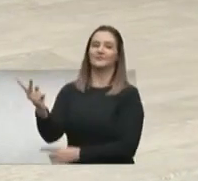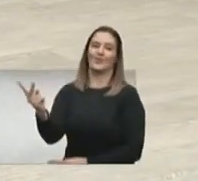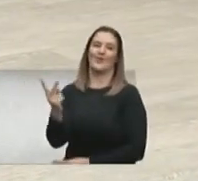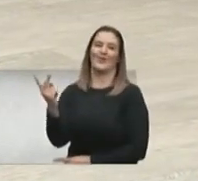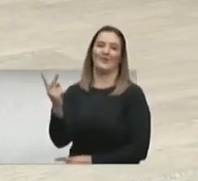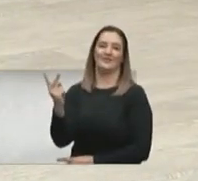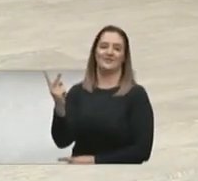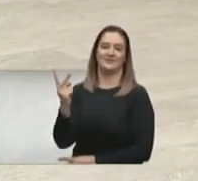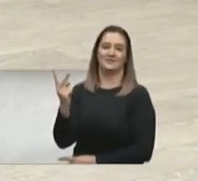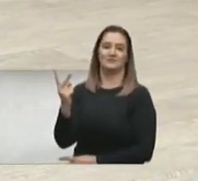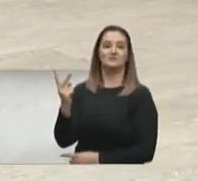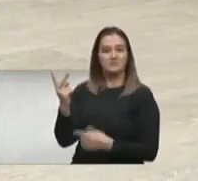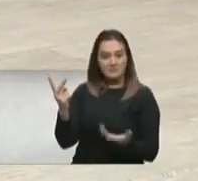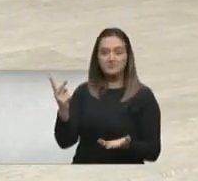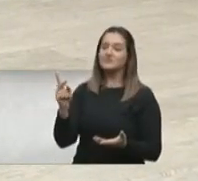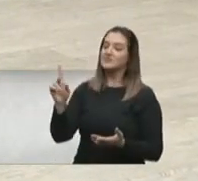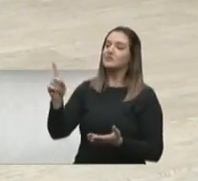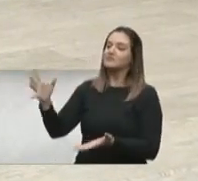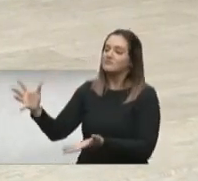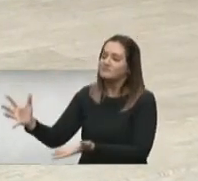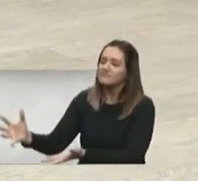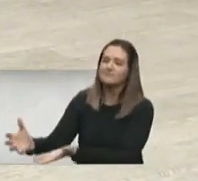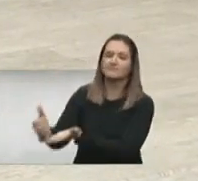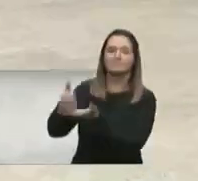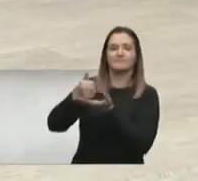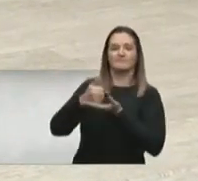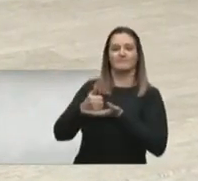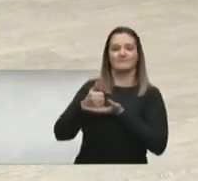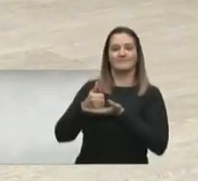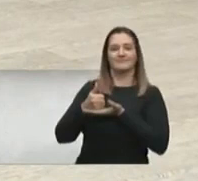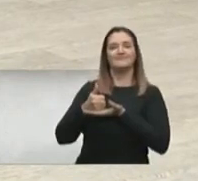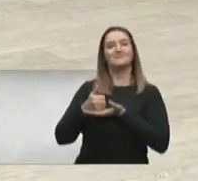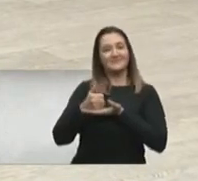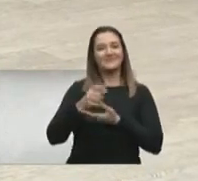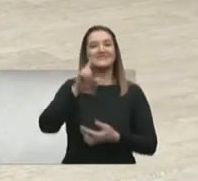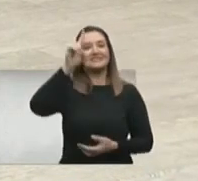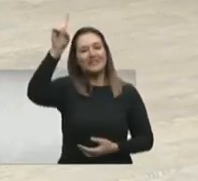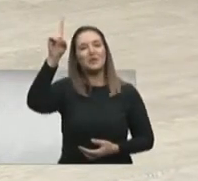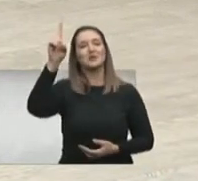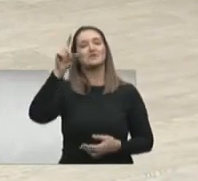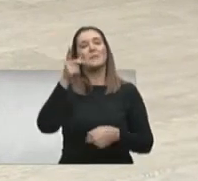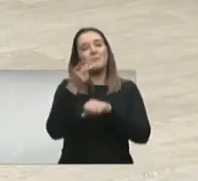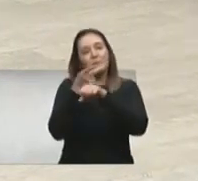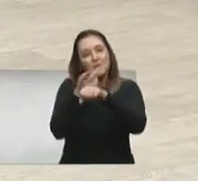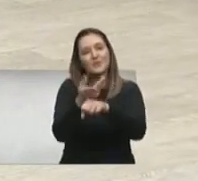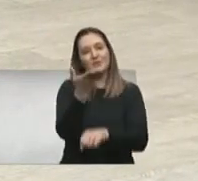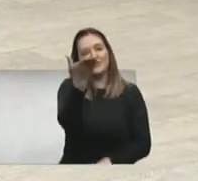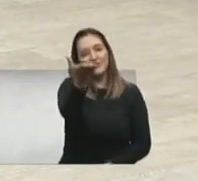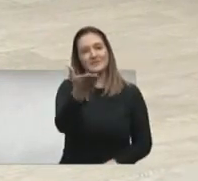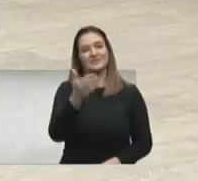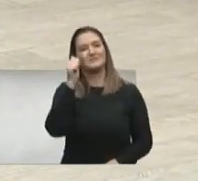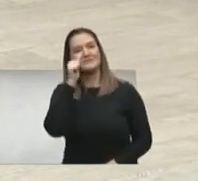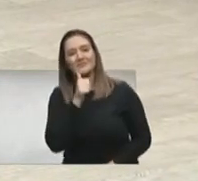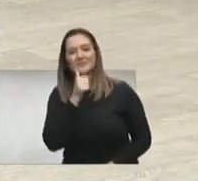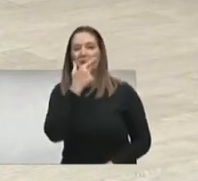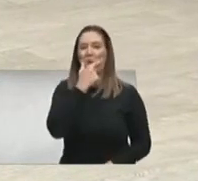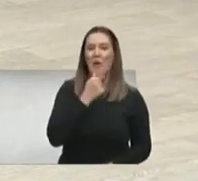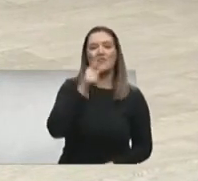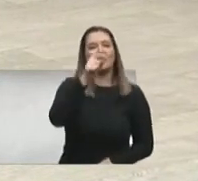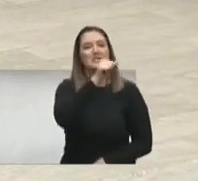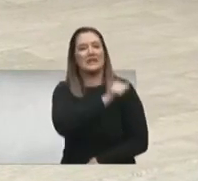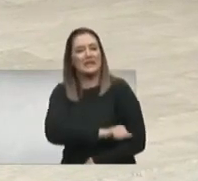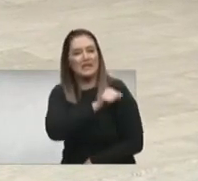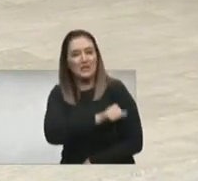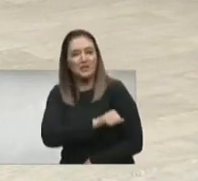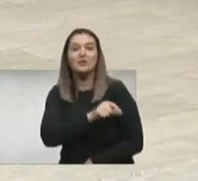Eva. E Deus os resgatou. Meu amigo, Deus está procurando o senhor, a senhora, você que mora no Rio de